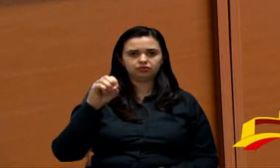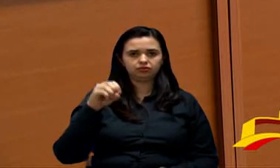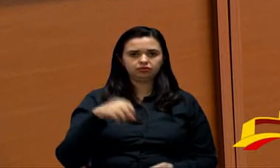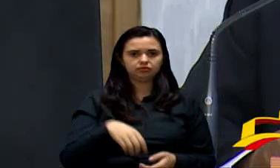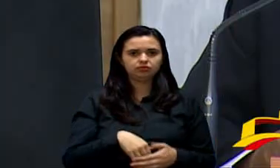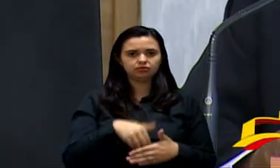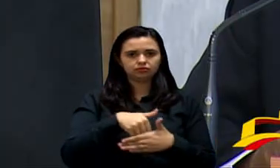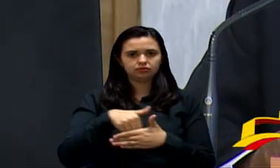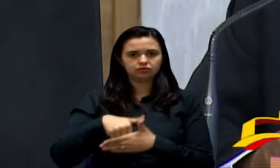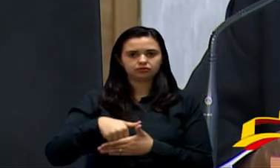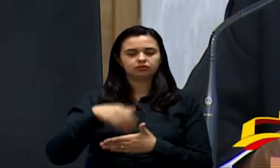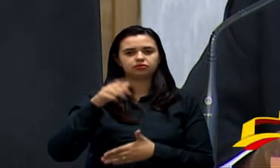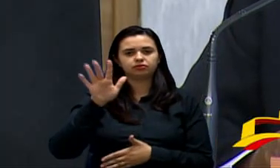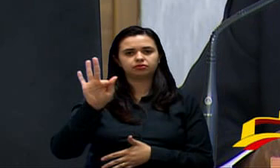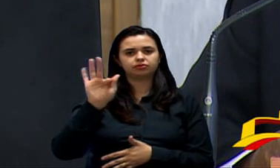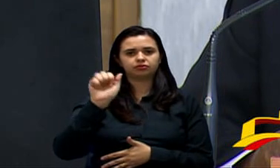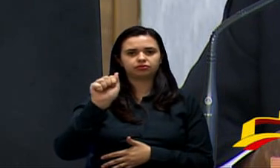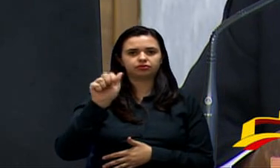Vereador Fausto.